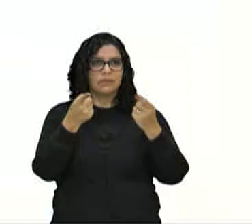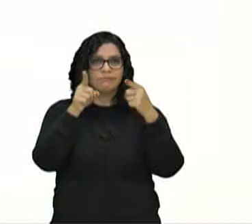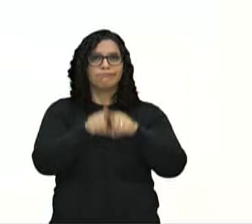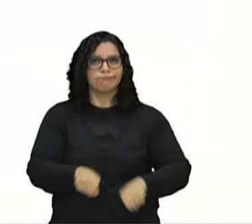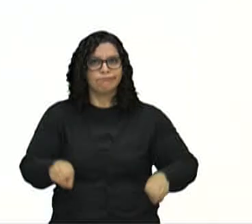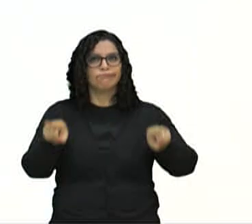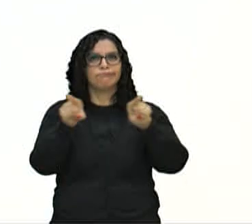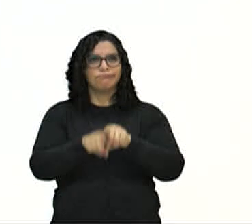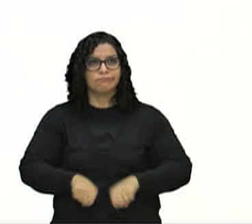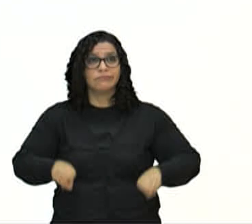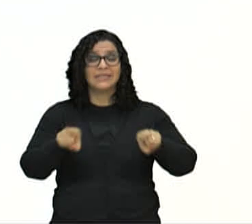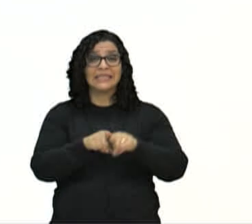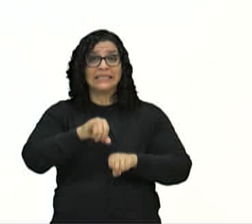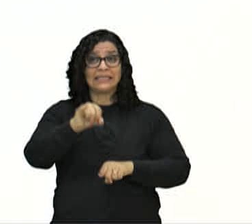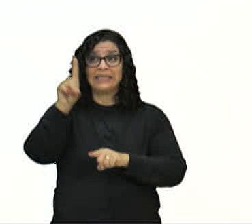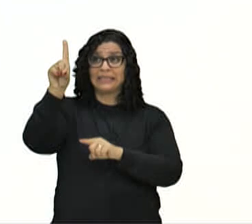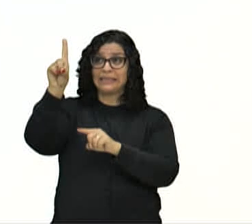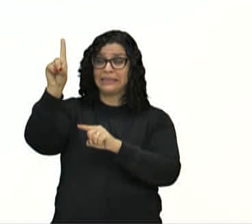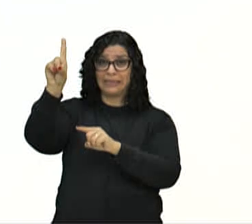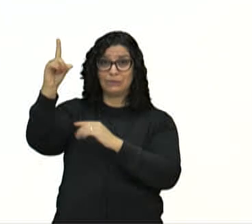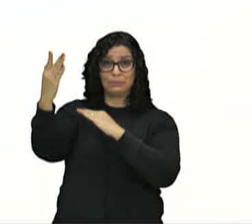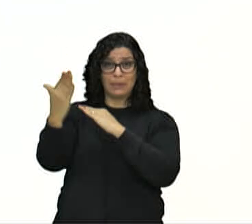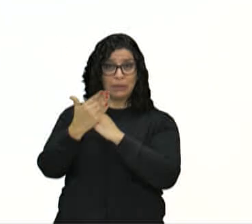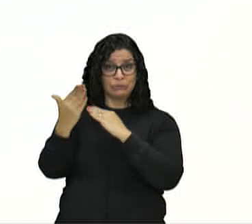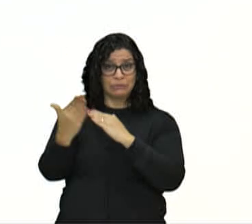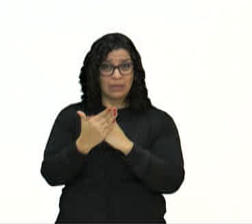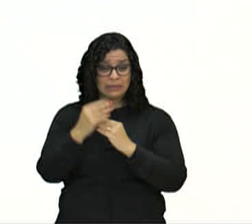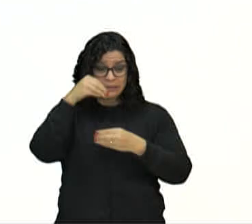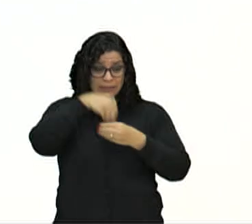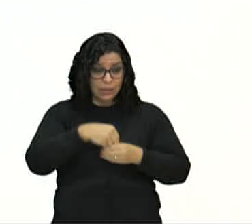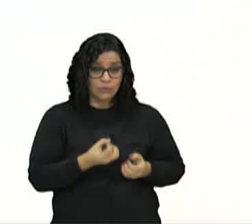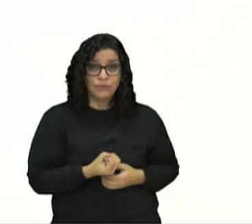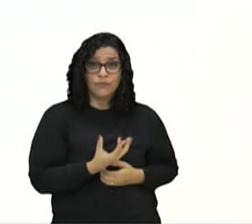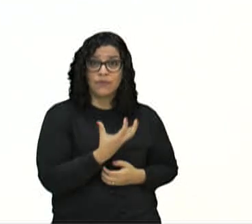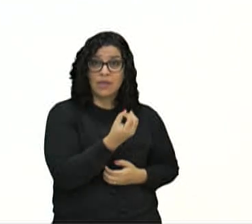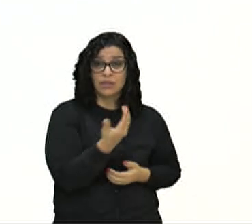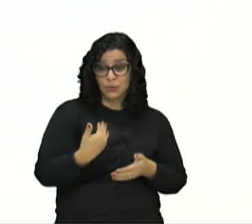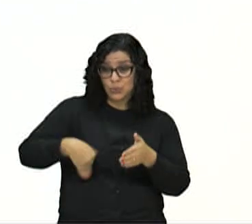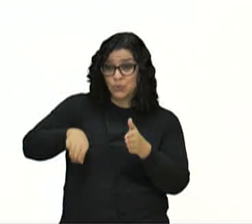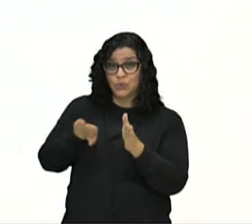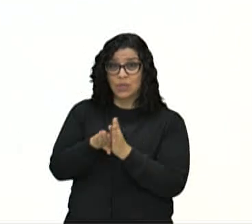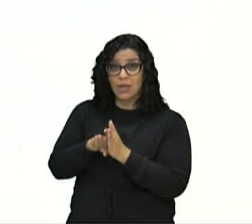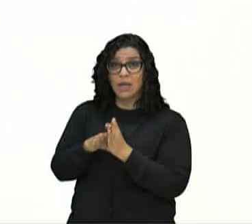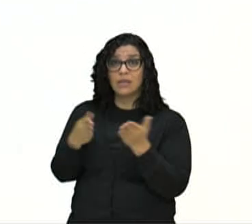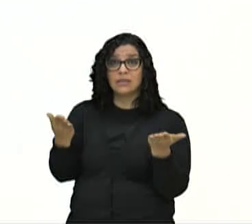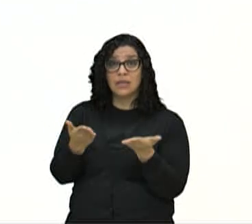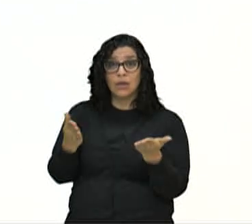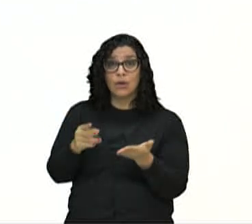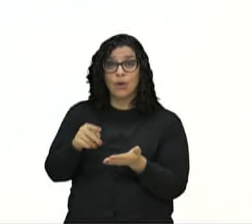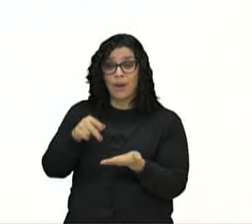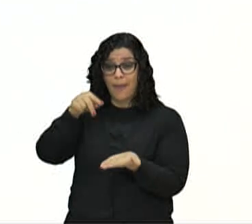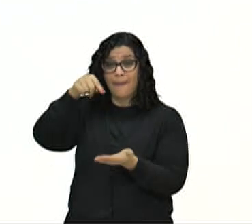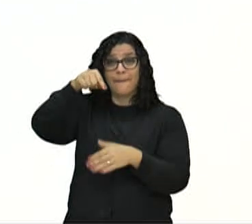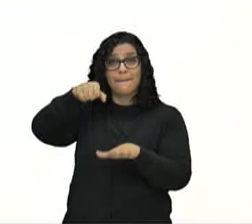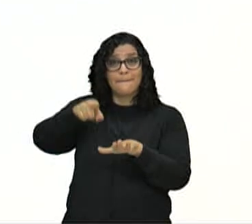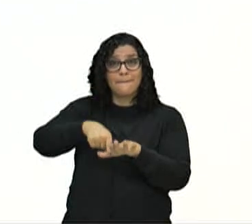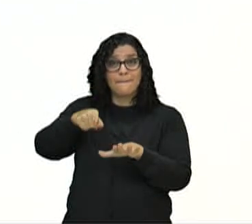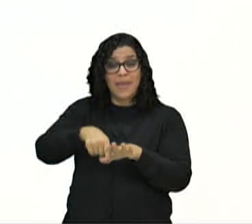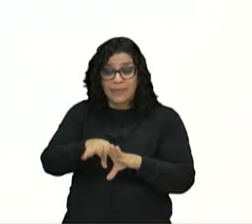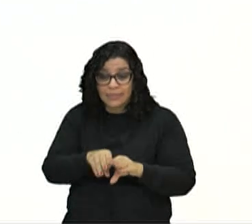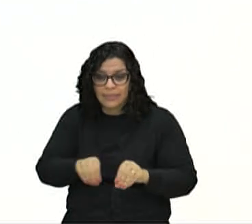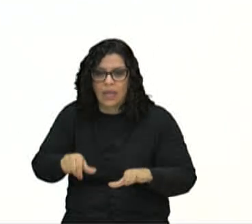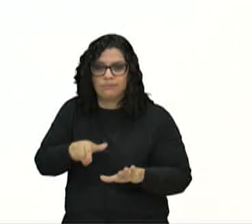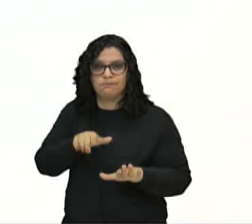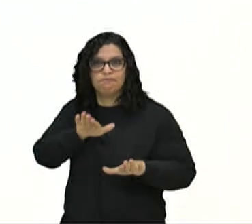repetidas de que se Deus me salvasse dessa viagem e eu chegasse a pôr o pé em terra,